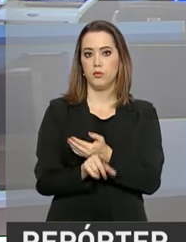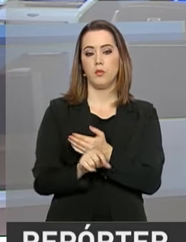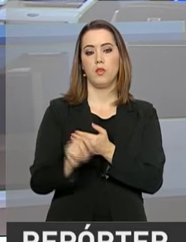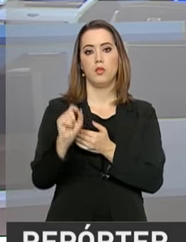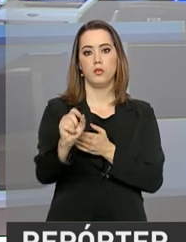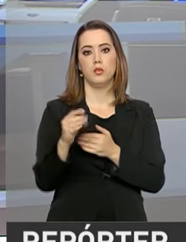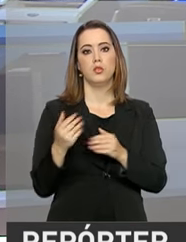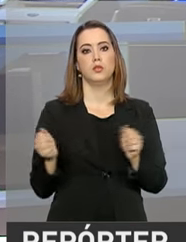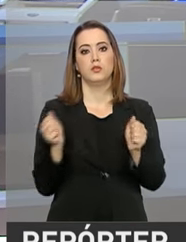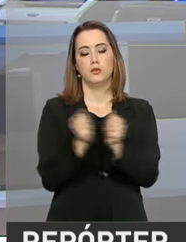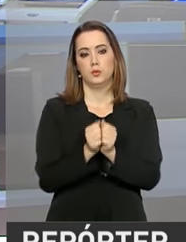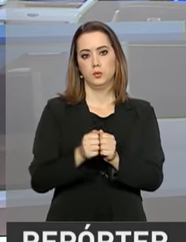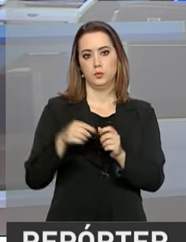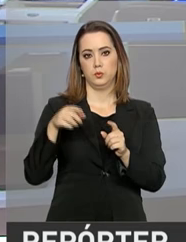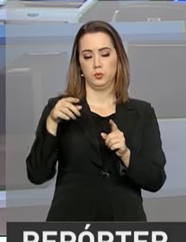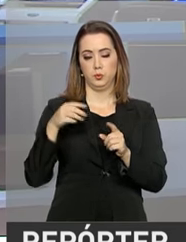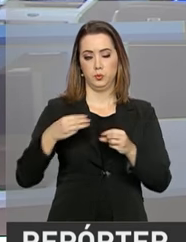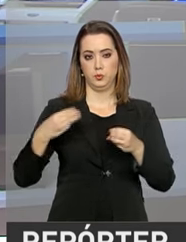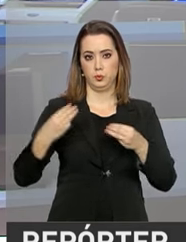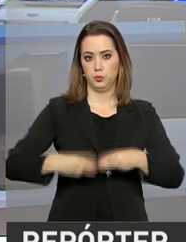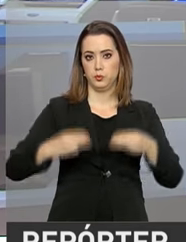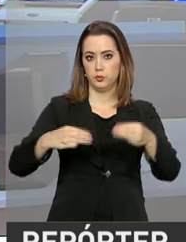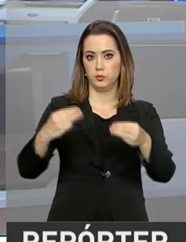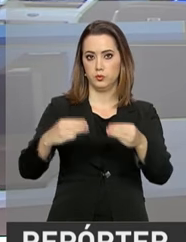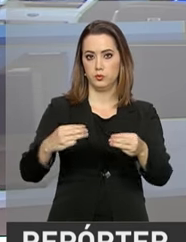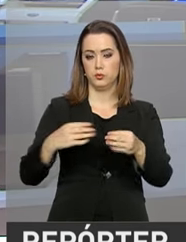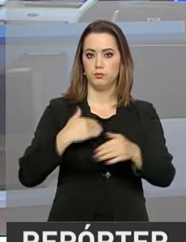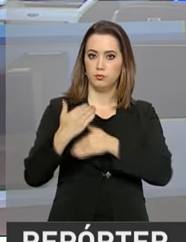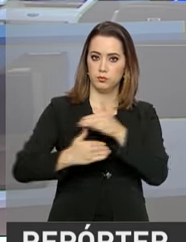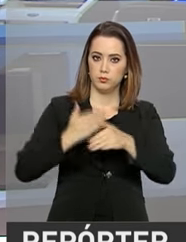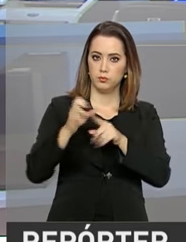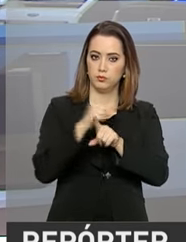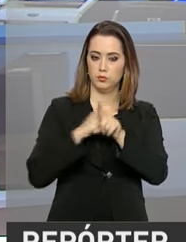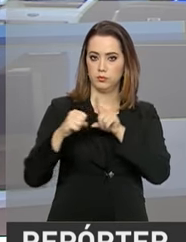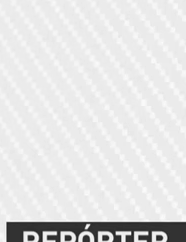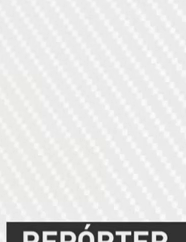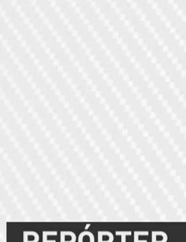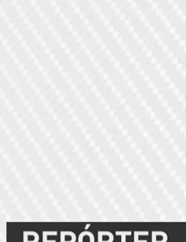Desenvolvimento Social e Agrário a nossa equipe foi lá